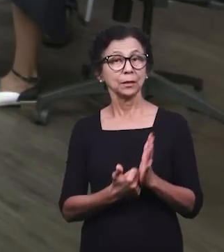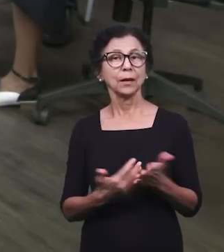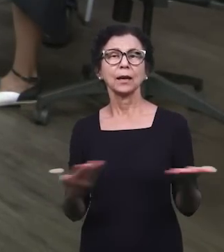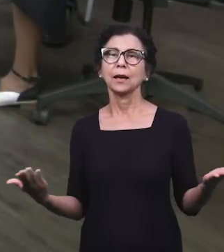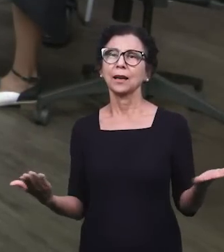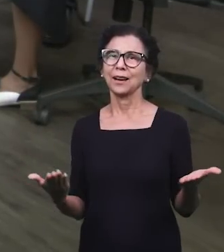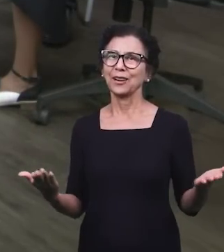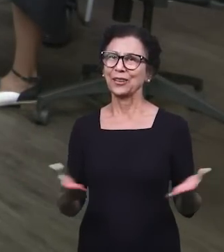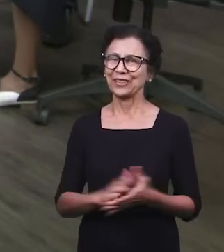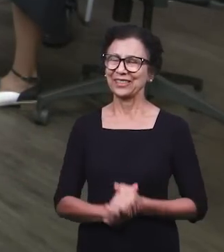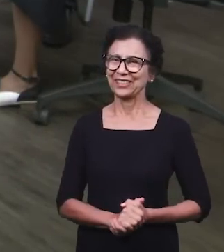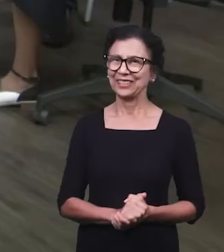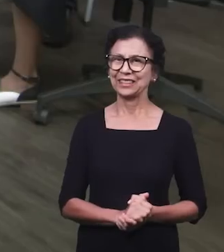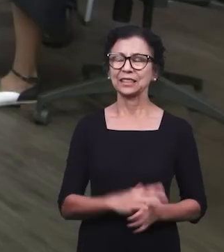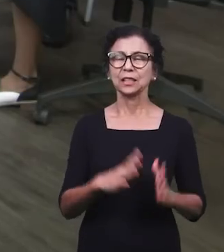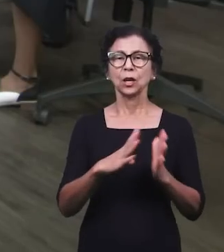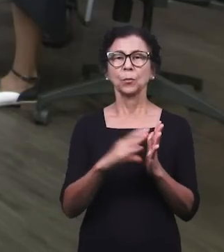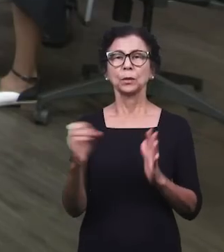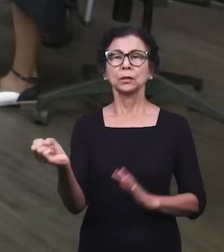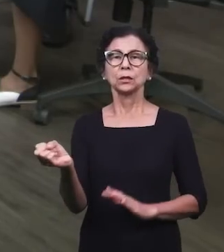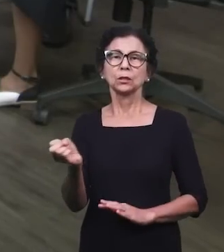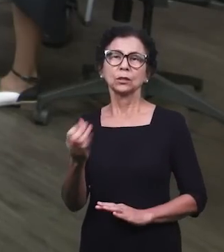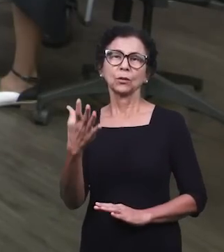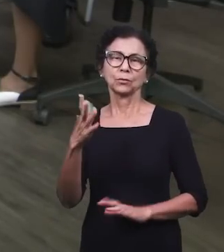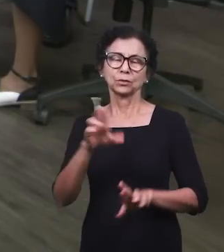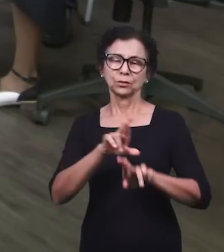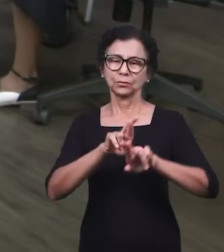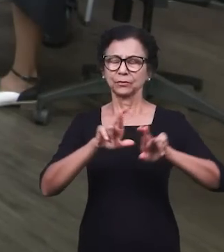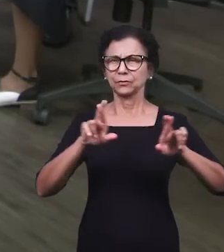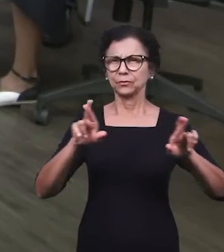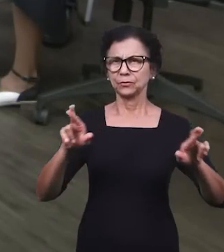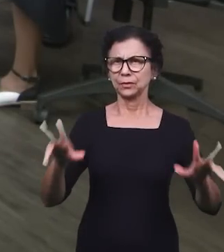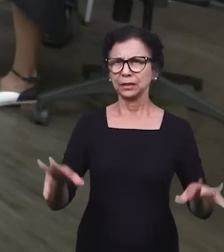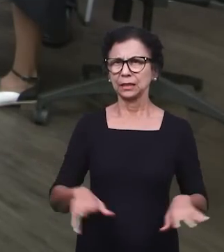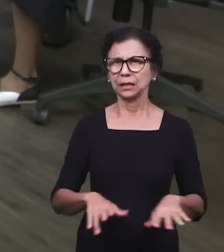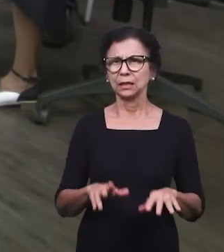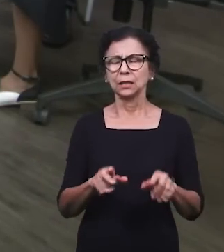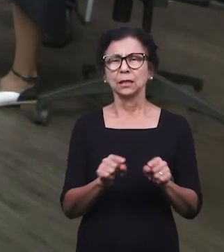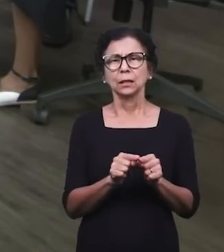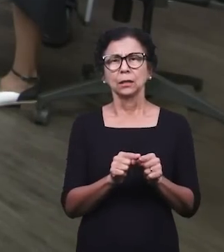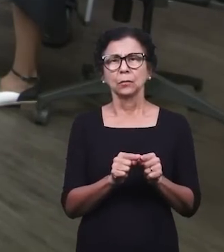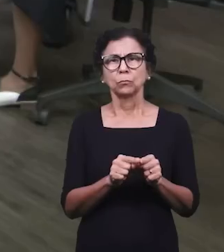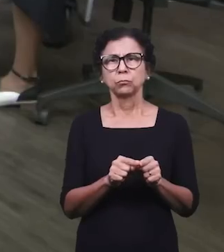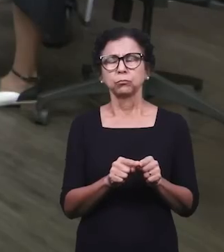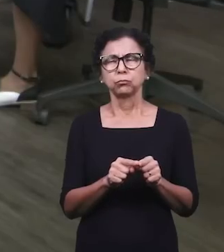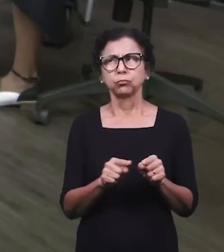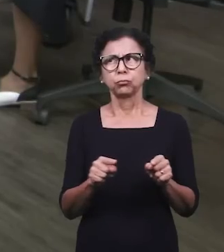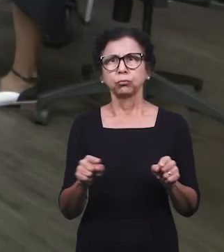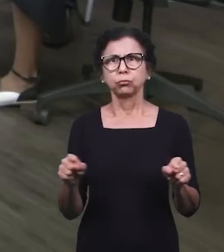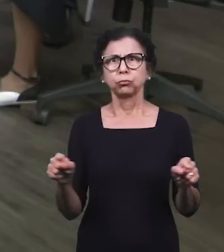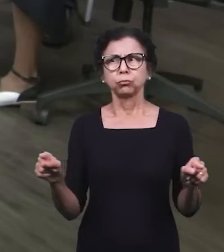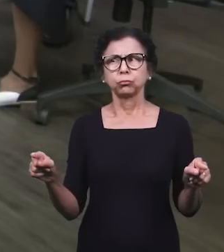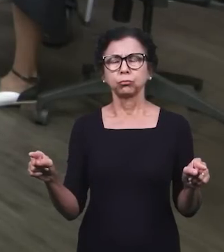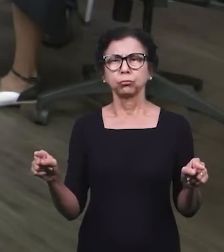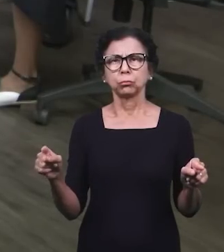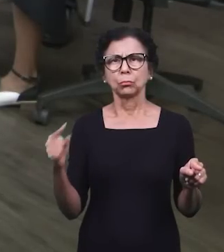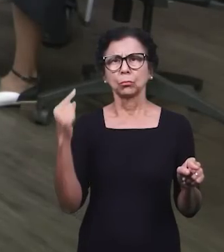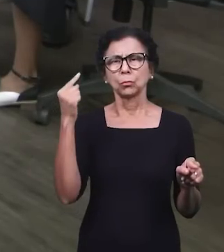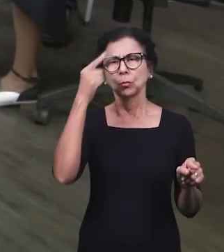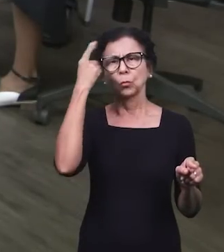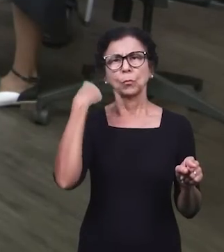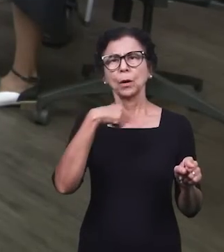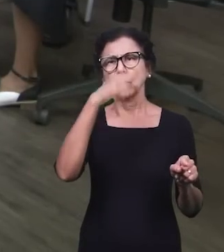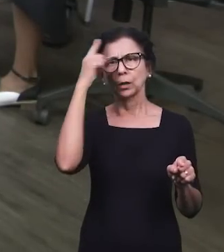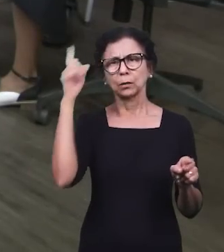jovens agora, ele está num formato um pouco diferente. Nós diminuímos o tamanho do programa, a duração do programa, ele era de 1 hora, veio para